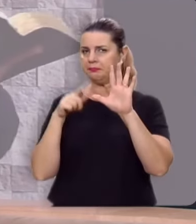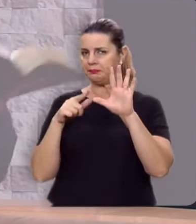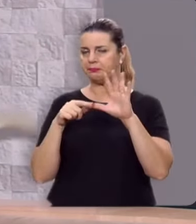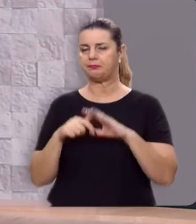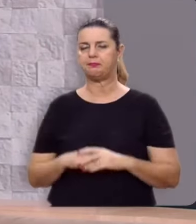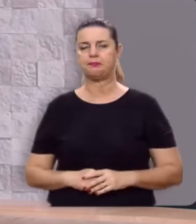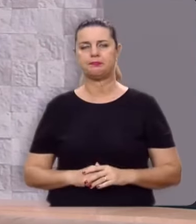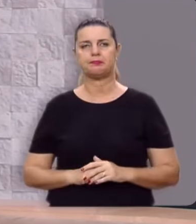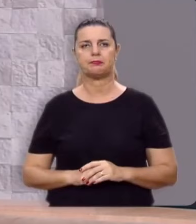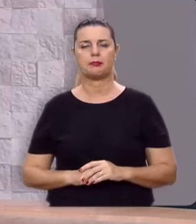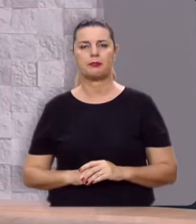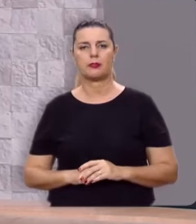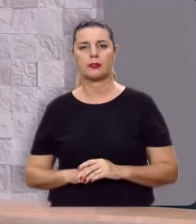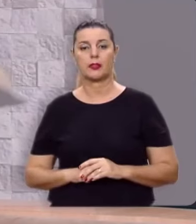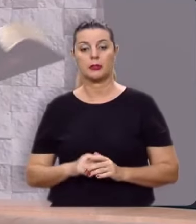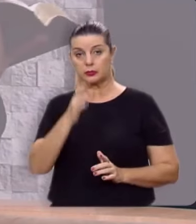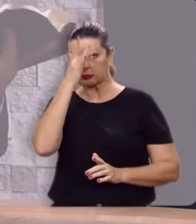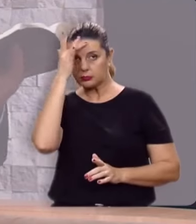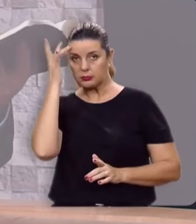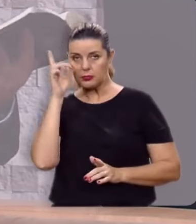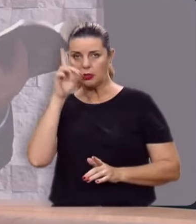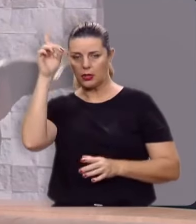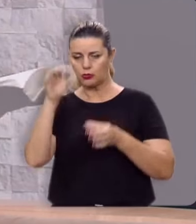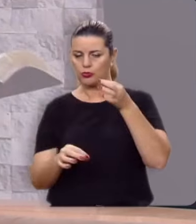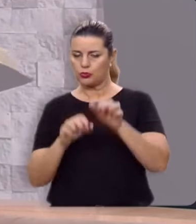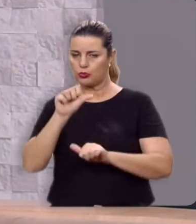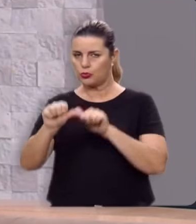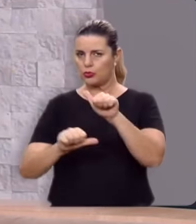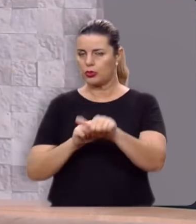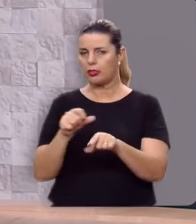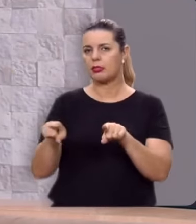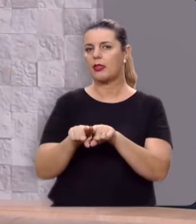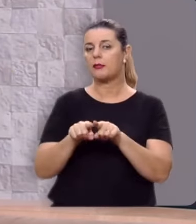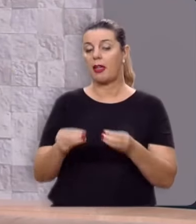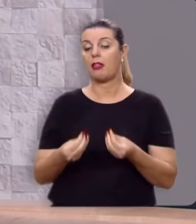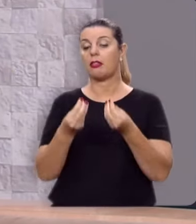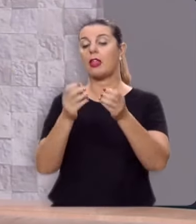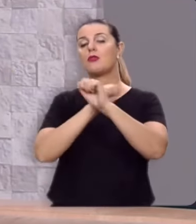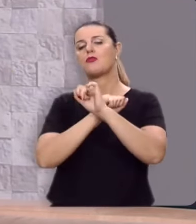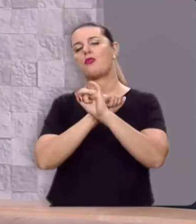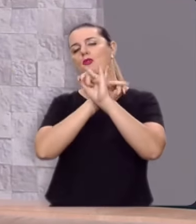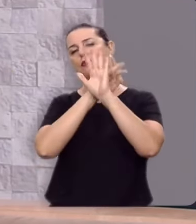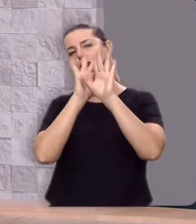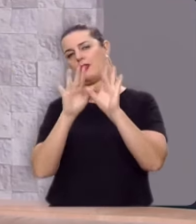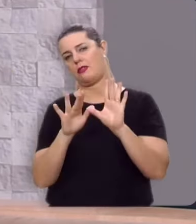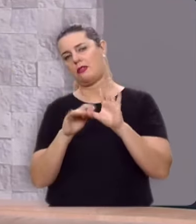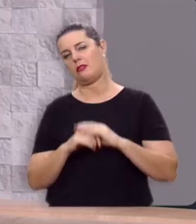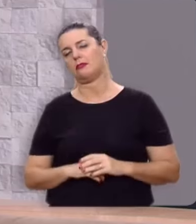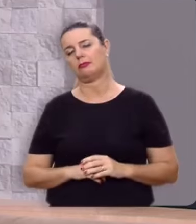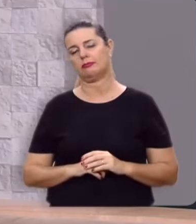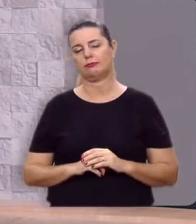Quinta declaração. Aqueles a quem Deus justificou, a esses Deus também glorificou.